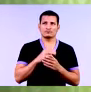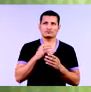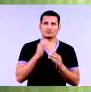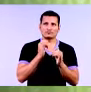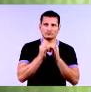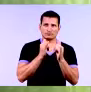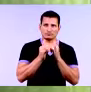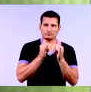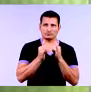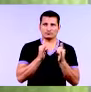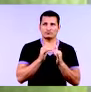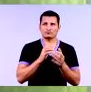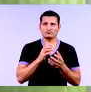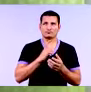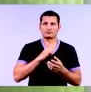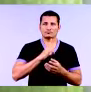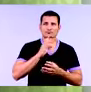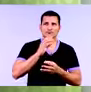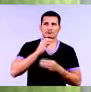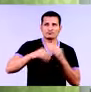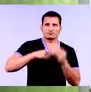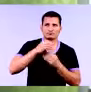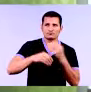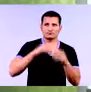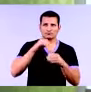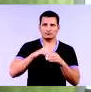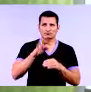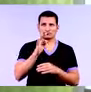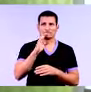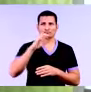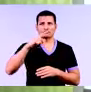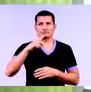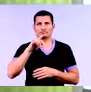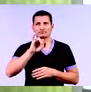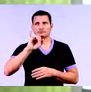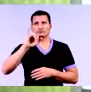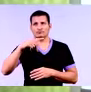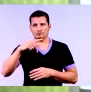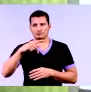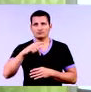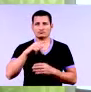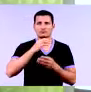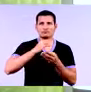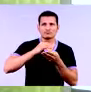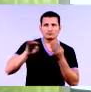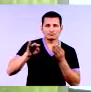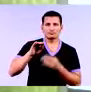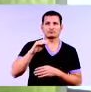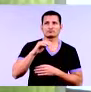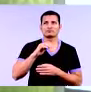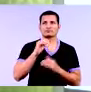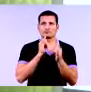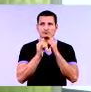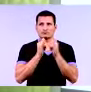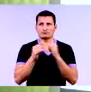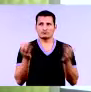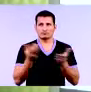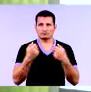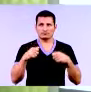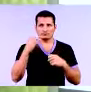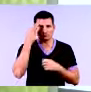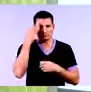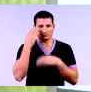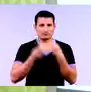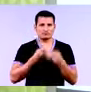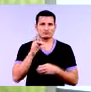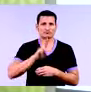cria um modelo de criptografia particular dentro do TCP/IP e envia o pacote. Agora nós precisamos saber como, utilizando o